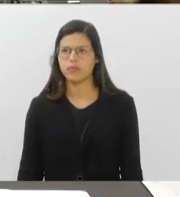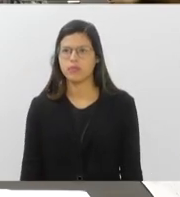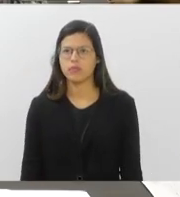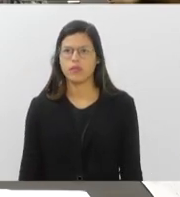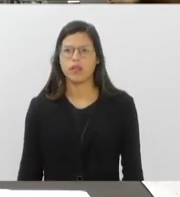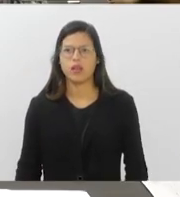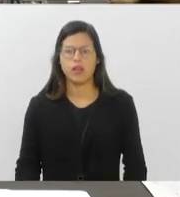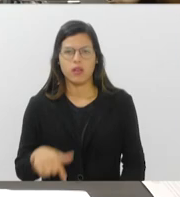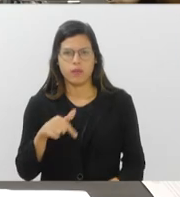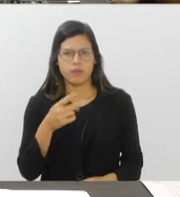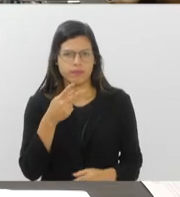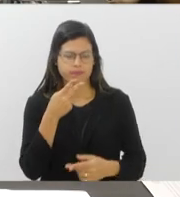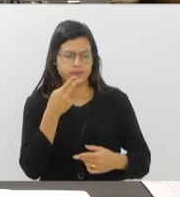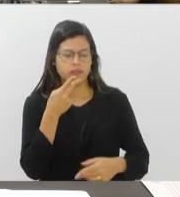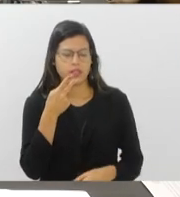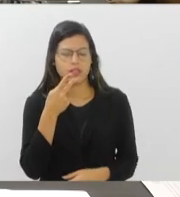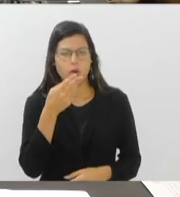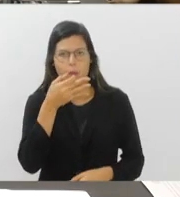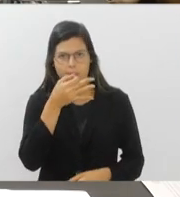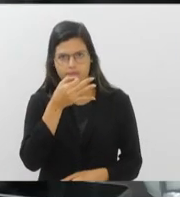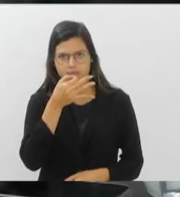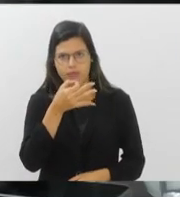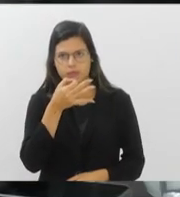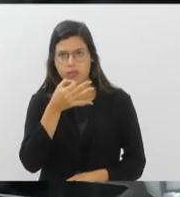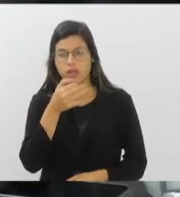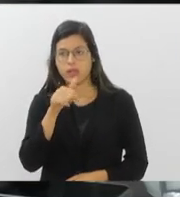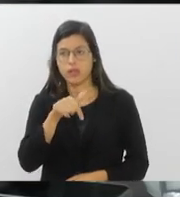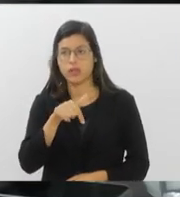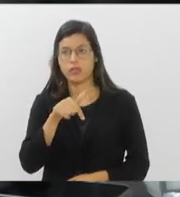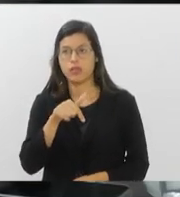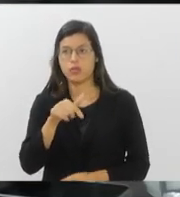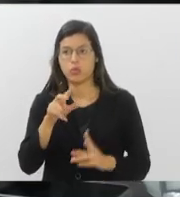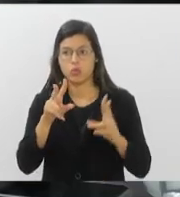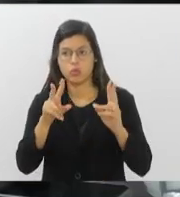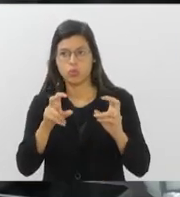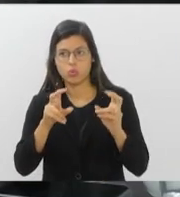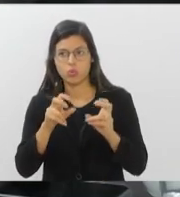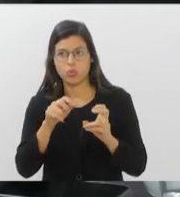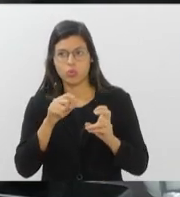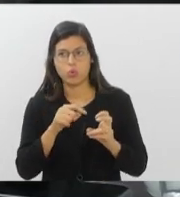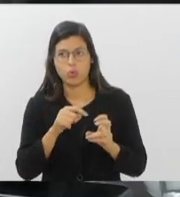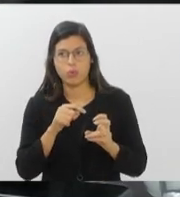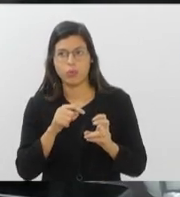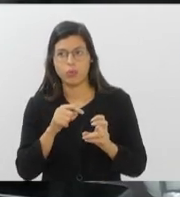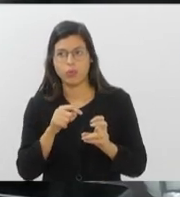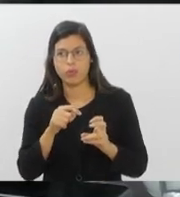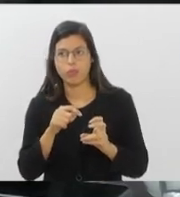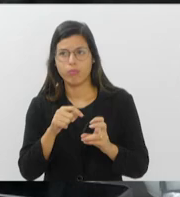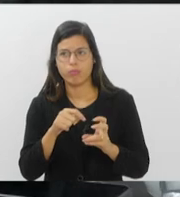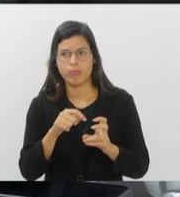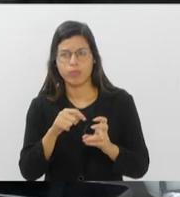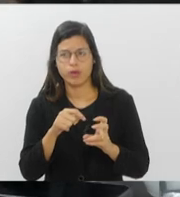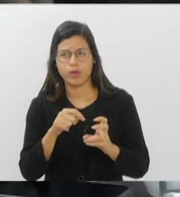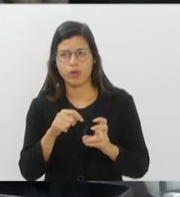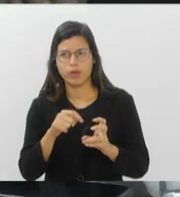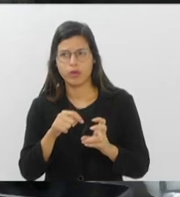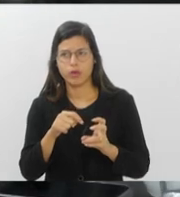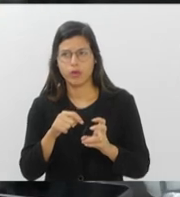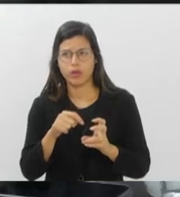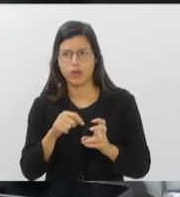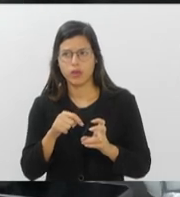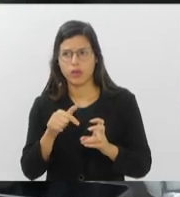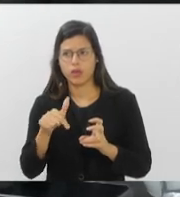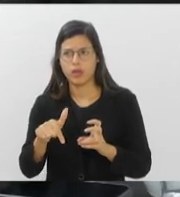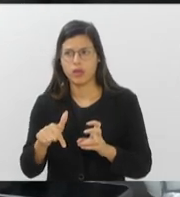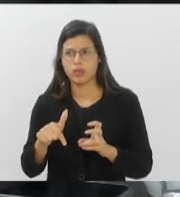não de forma, mas devido à pertinência, até para que a gente não pape mosca, como